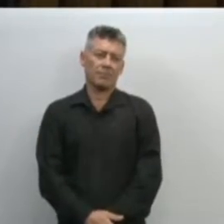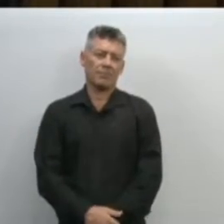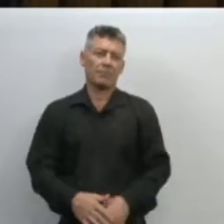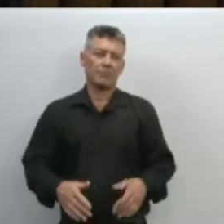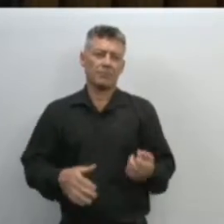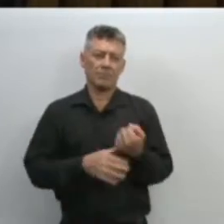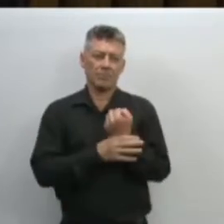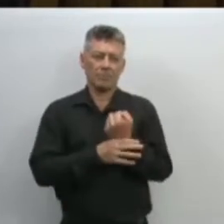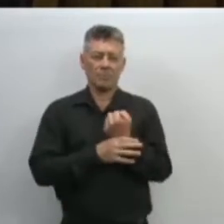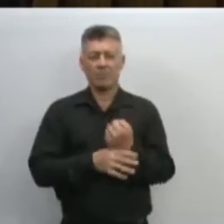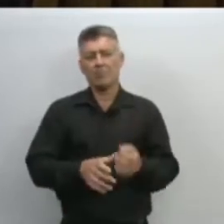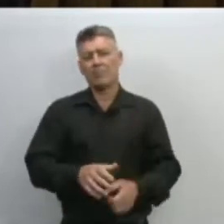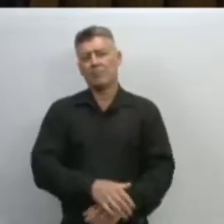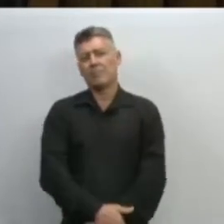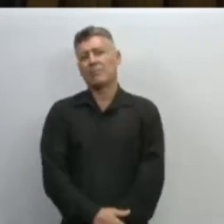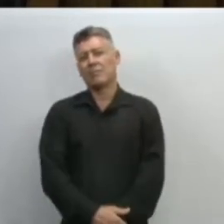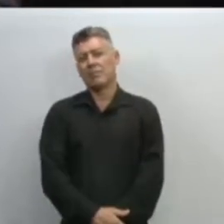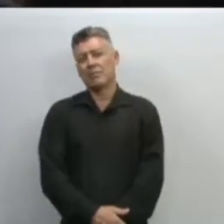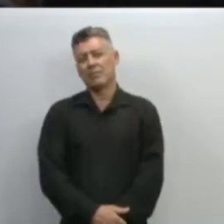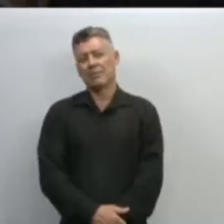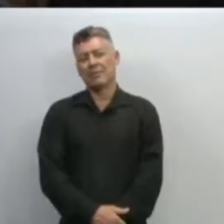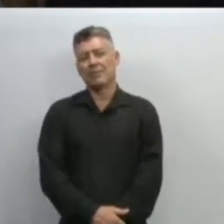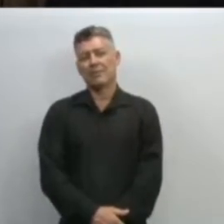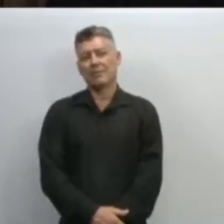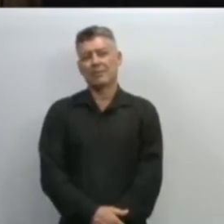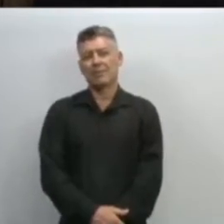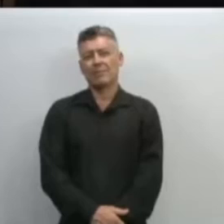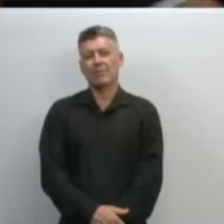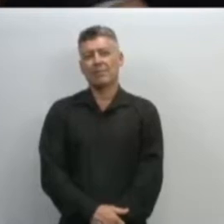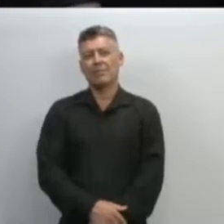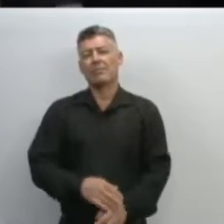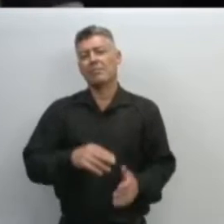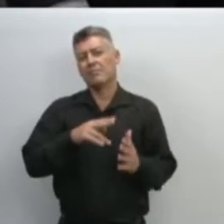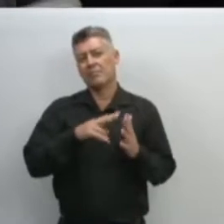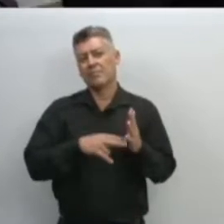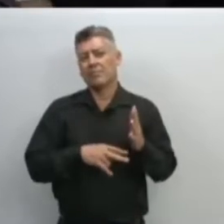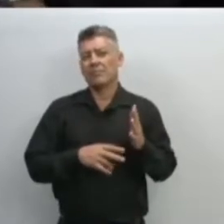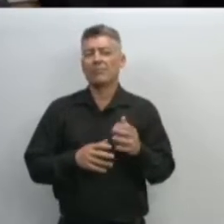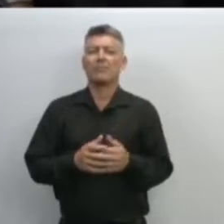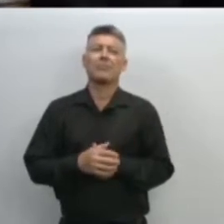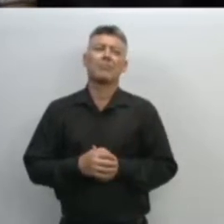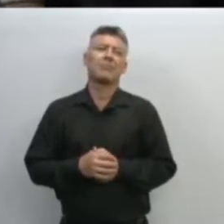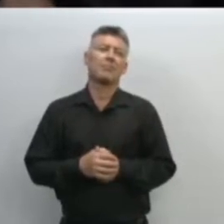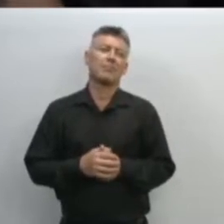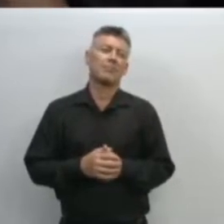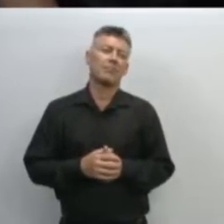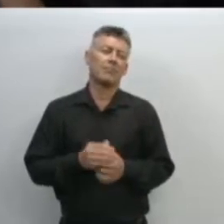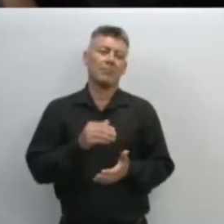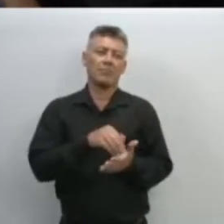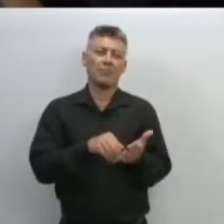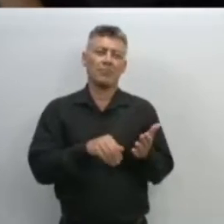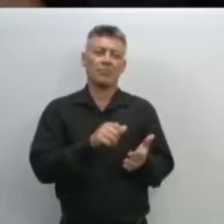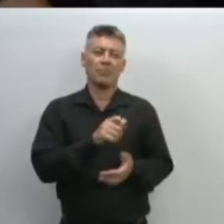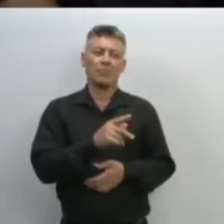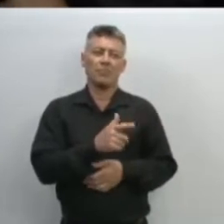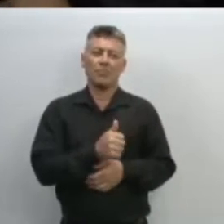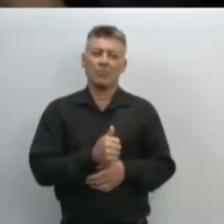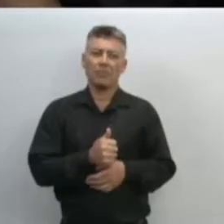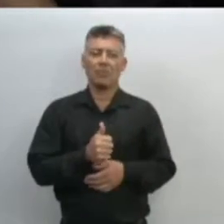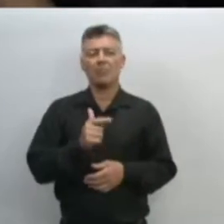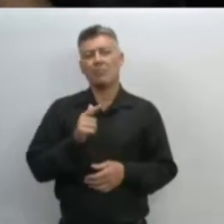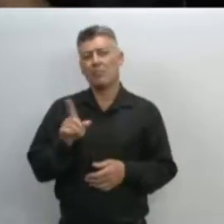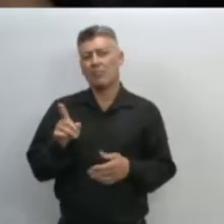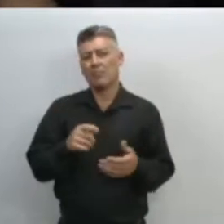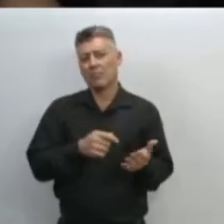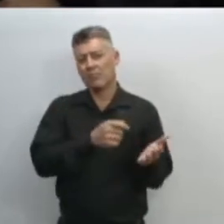deste Poder Legislativo. Lida a ata. Feita a leitura pela segunda secretária, a vereadora Ana Paula, passa agora a